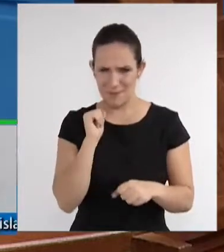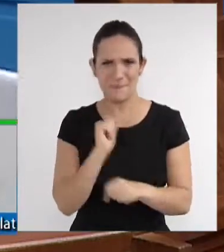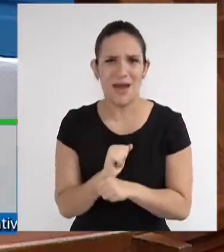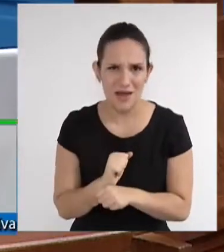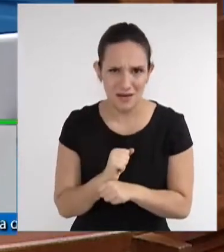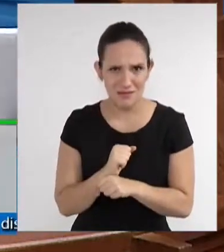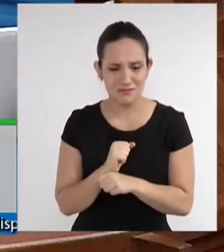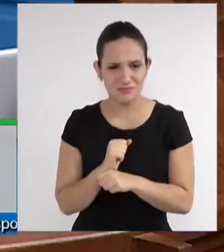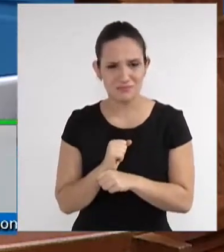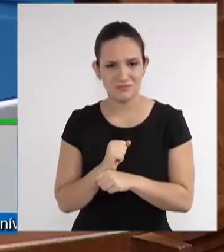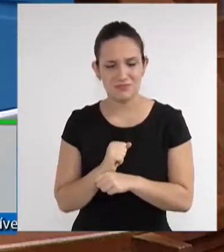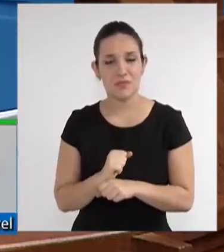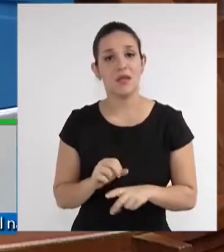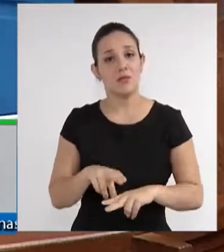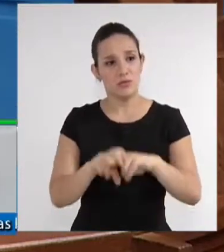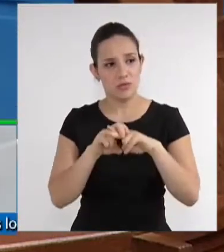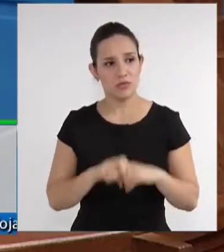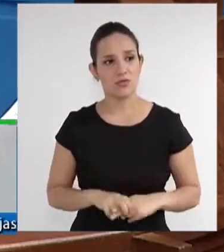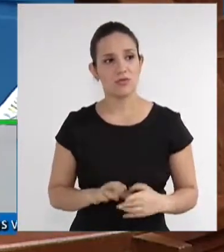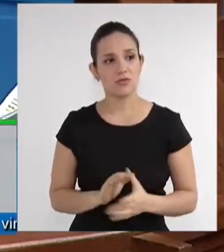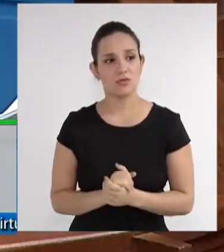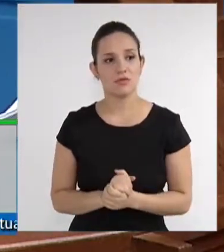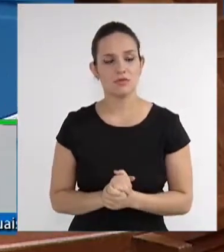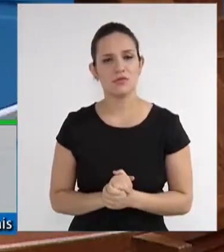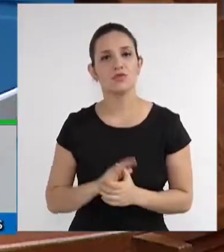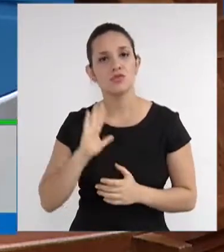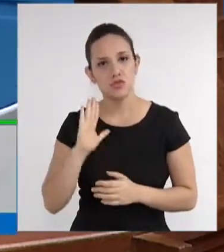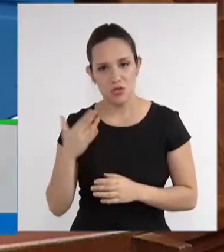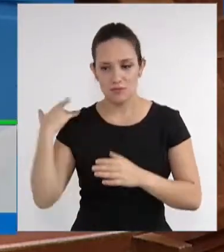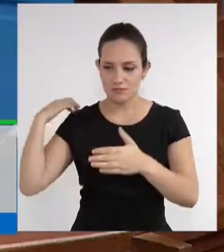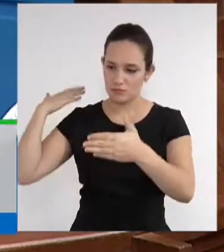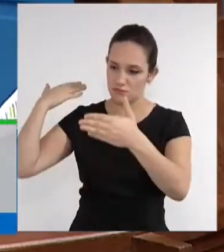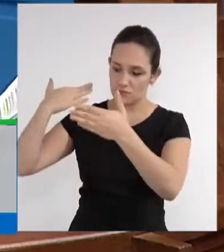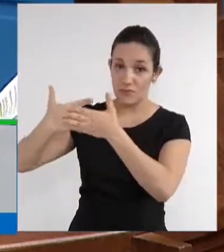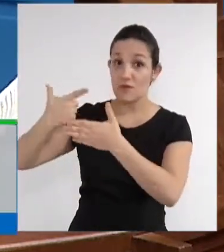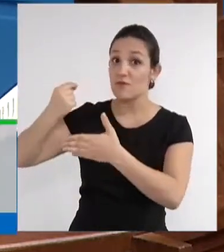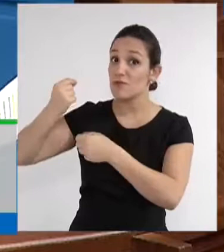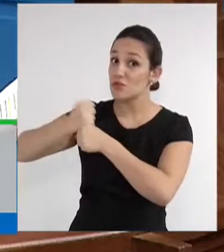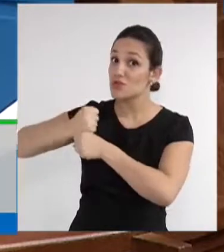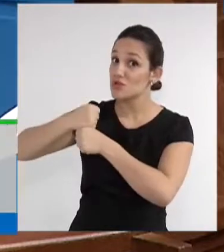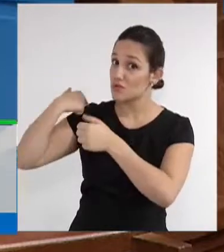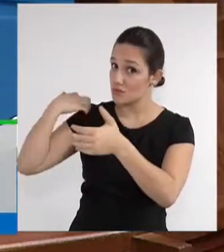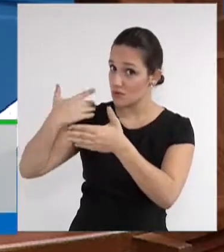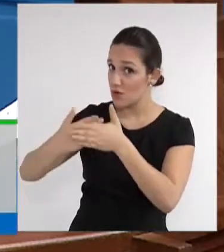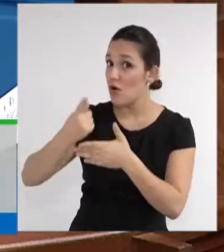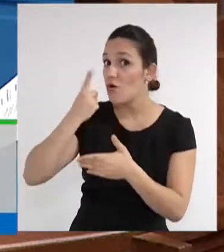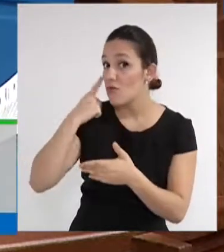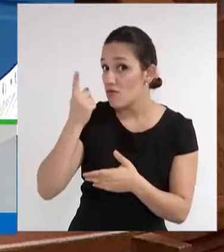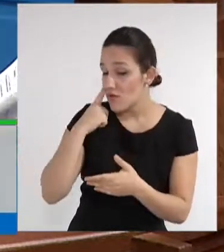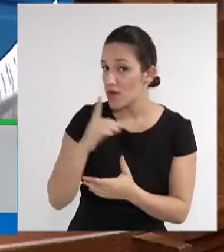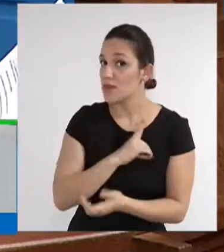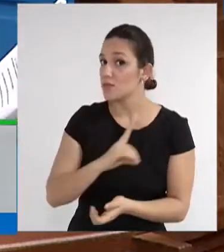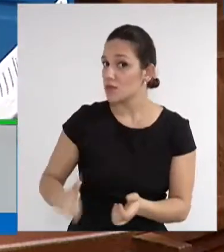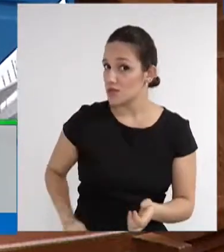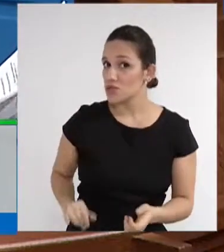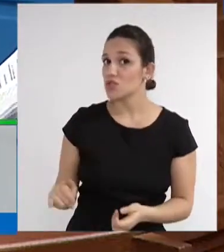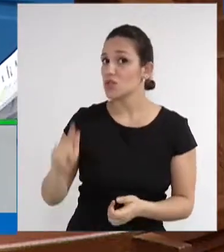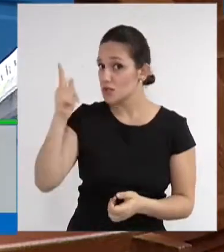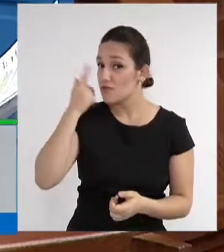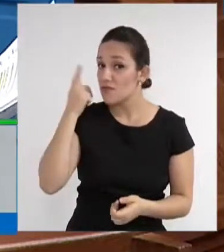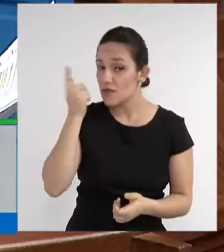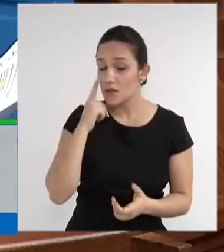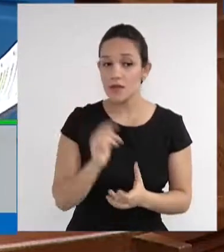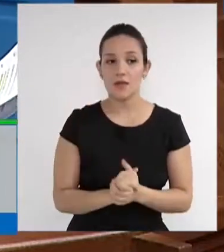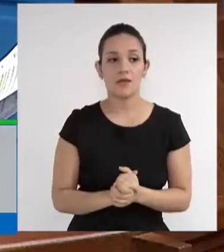aí, mais do que isso, durante 20 anos, pasme-se, meu caro deputado João Grandão, a lei